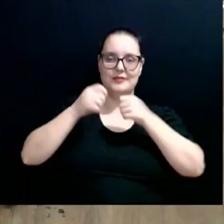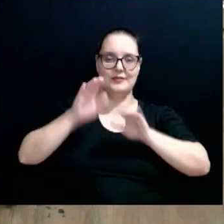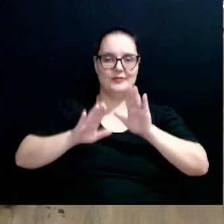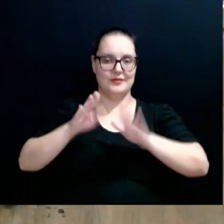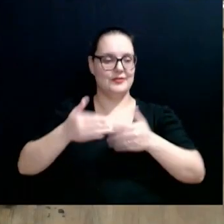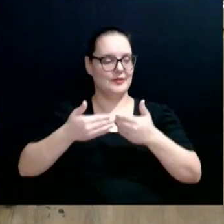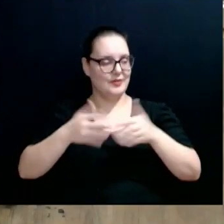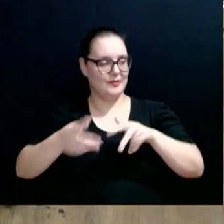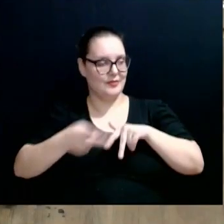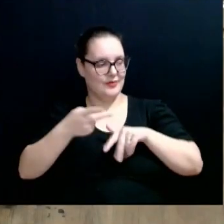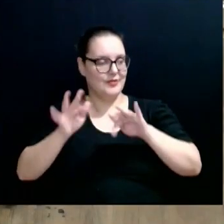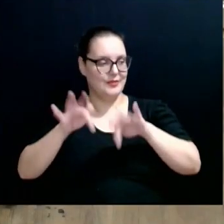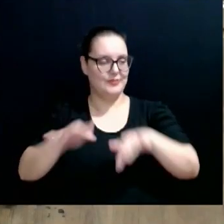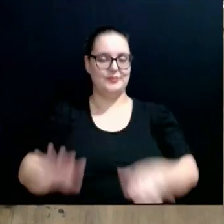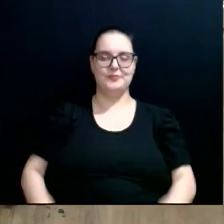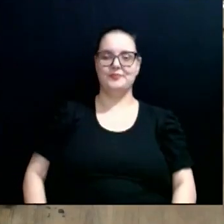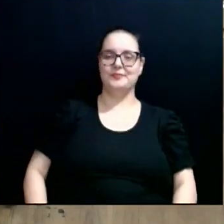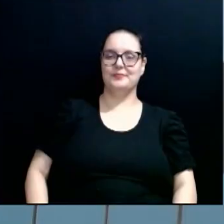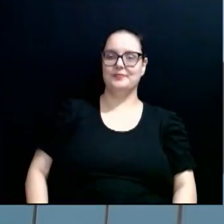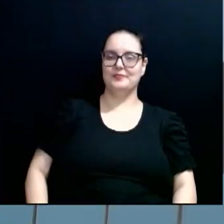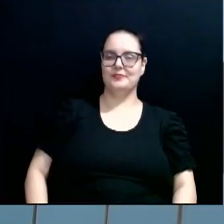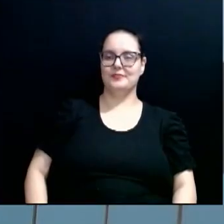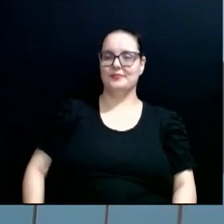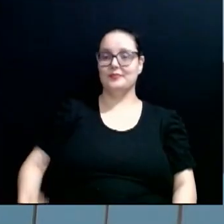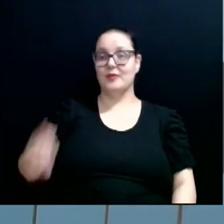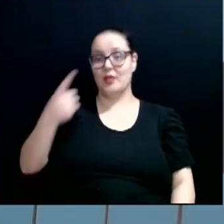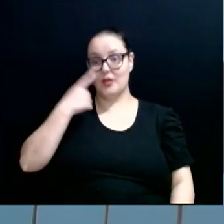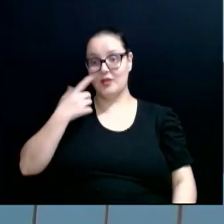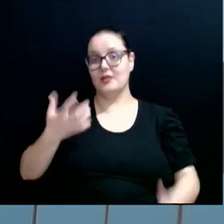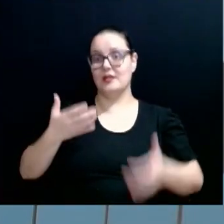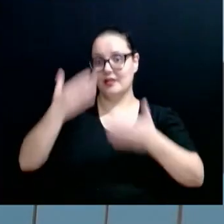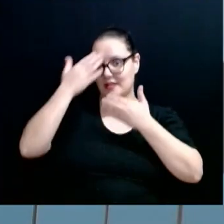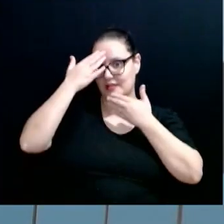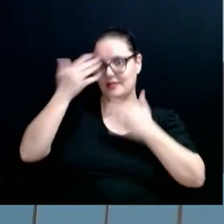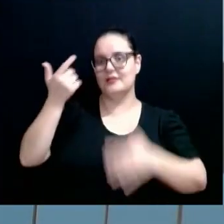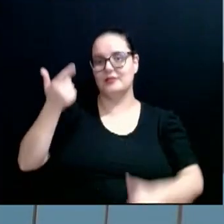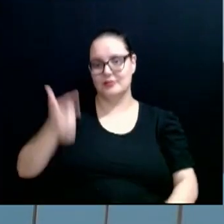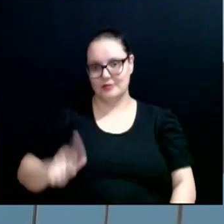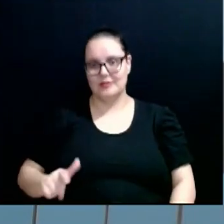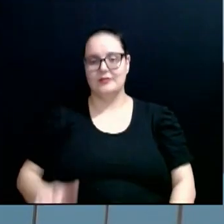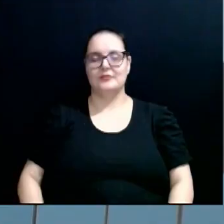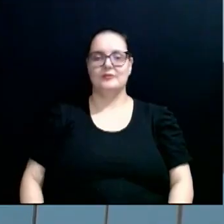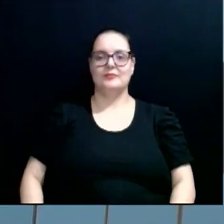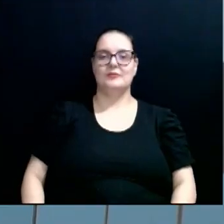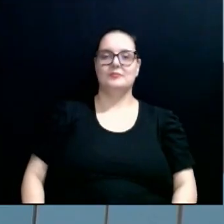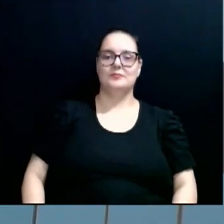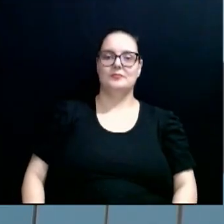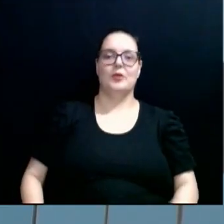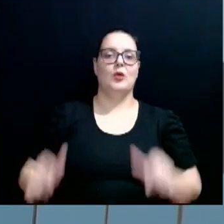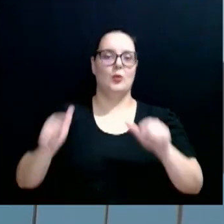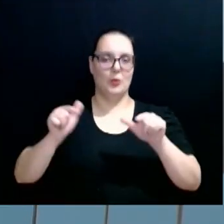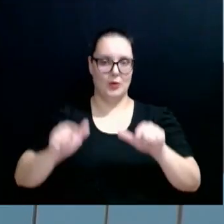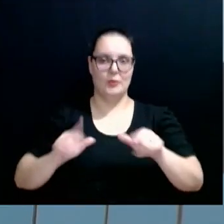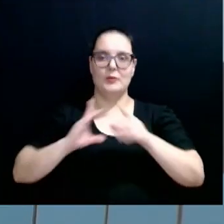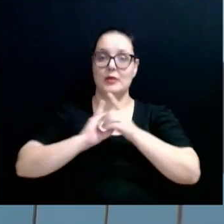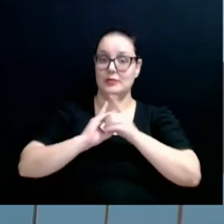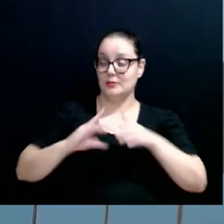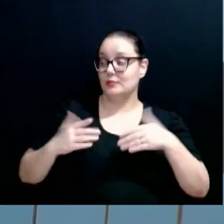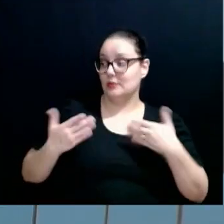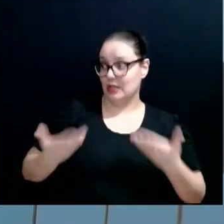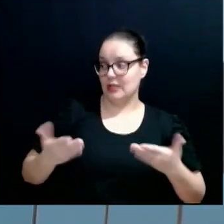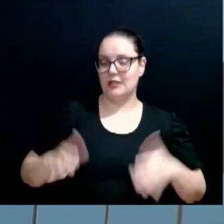considerações finais. Olha, eu queria agradecer mais uma vez, né, esse espaço aqui democrático, né,